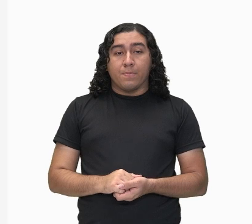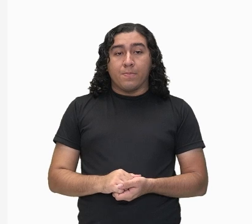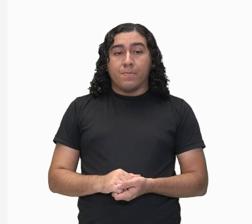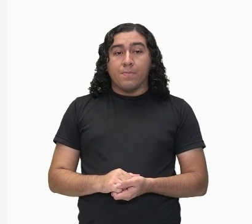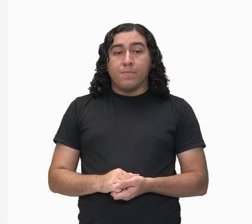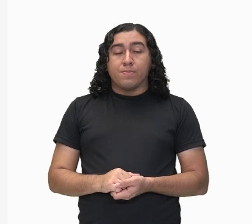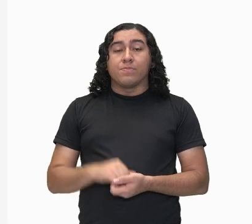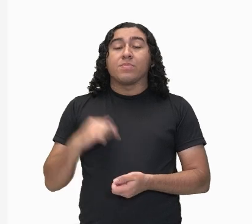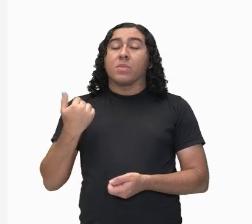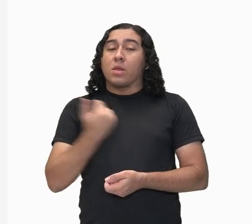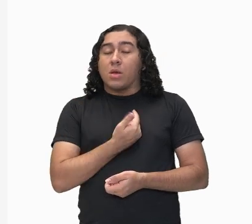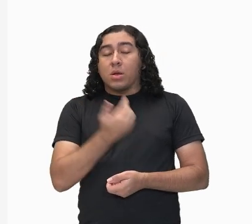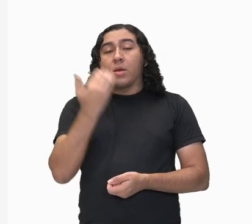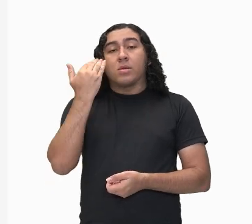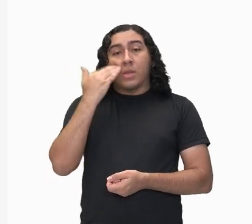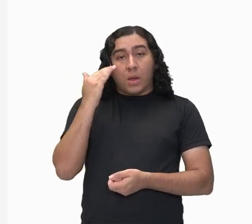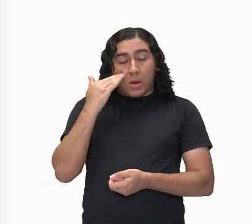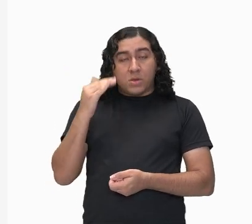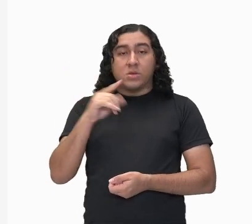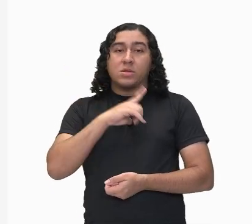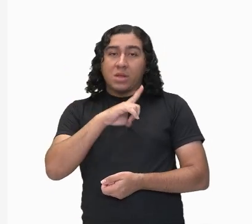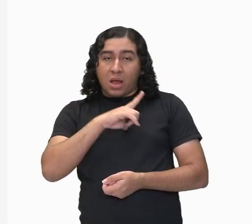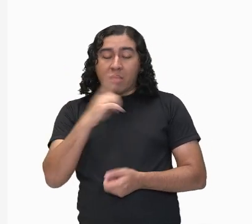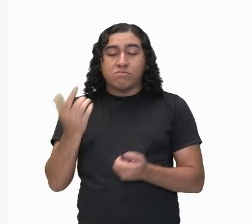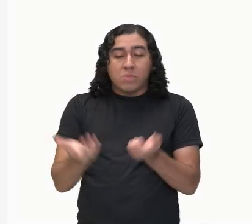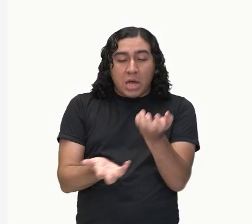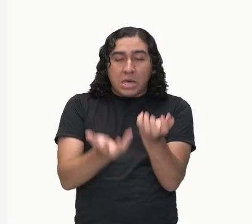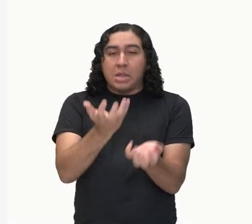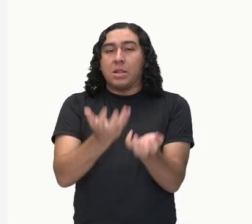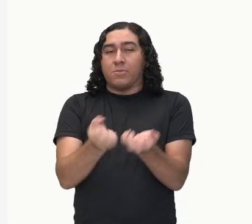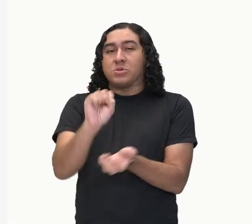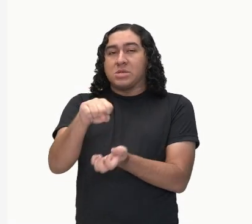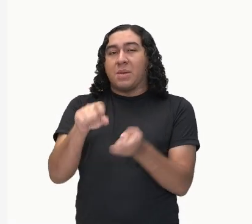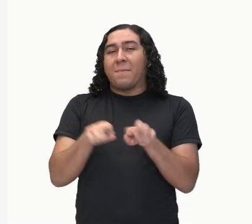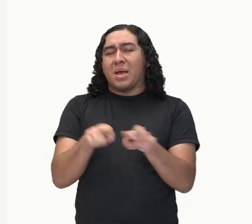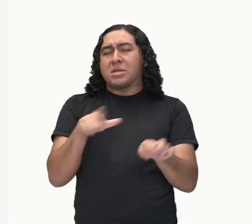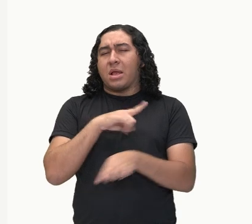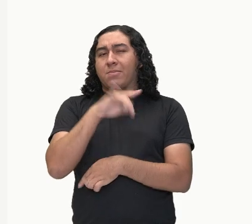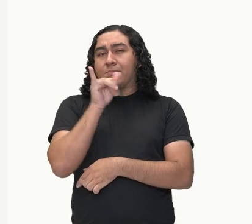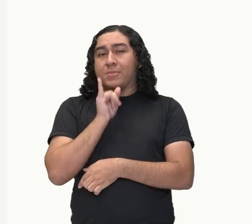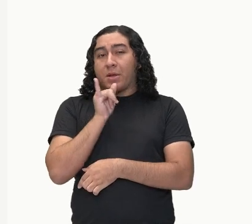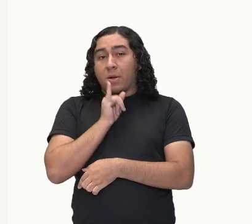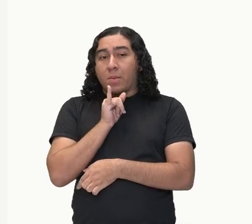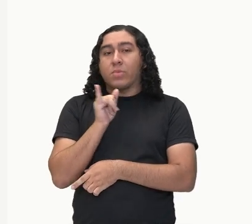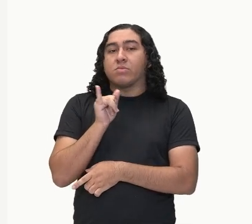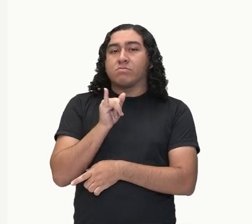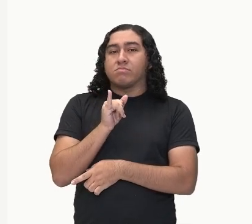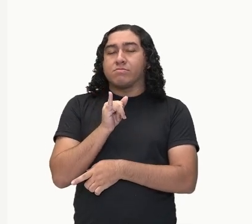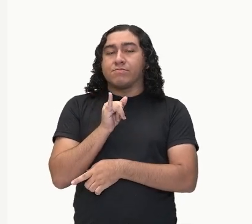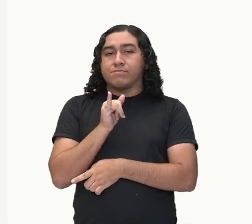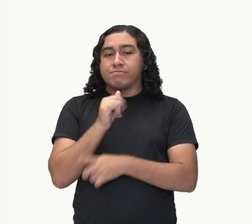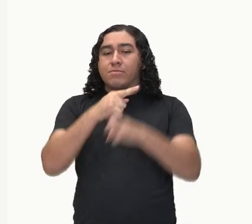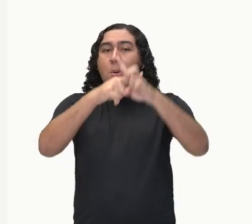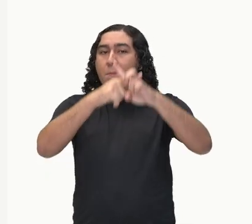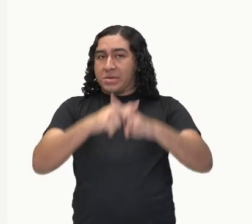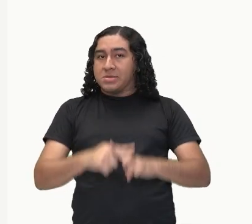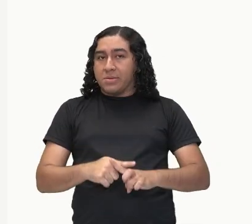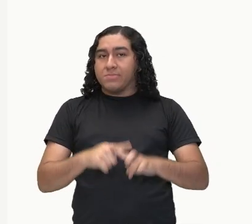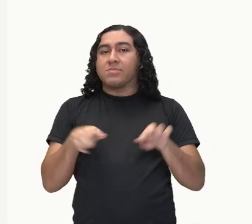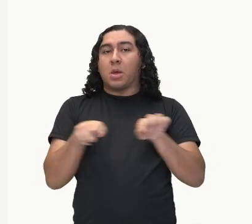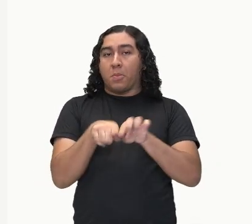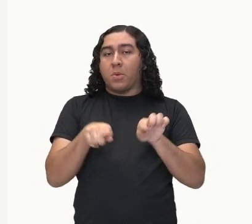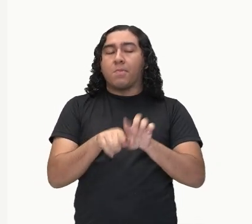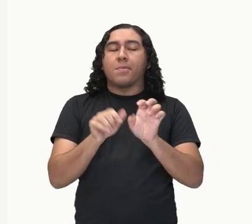geral, existe uma harmonia sim, mas vai existir, por exemplo, uma competição entre esses indivíduos. Isso